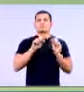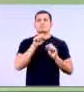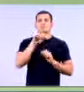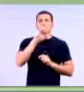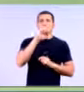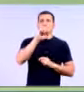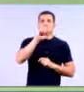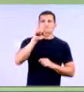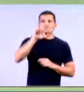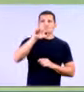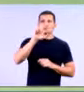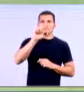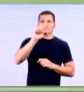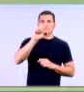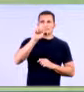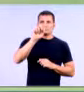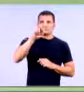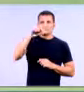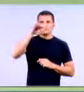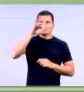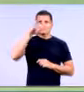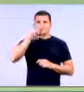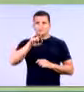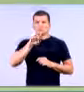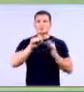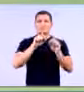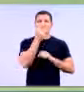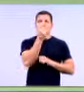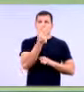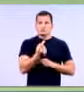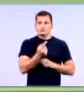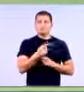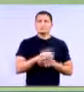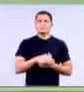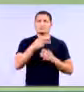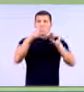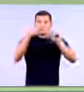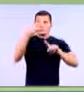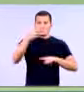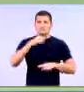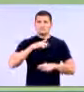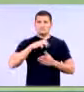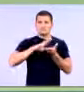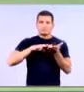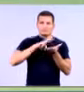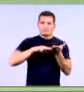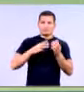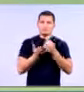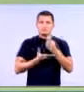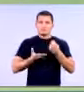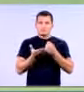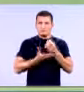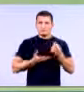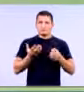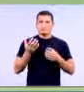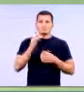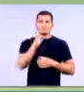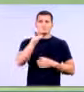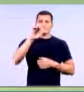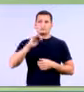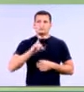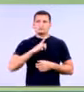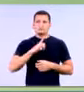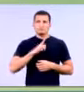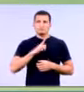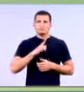que é o semipresencial? Cada uma dessas três estruturas básicas metodológicas da EAD, ela se compõe de uma